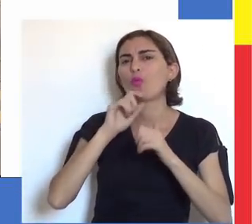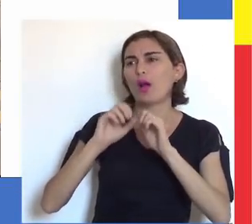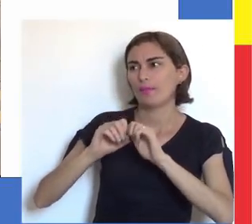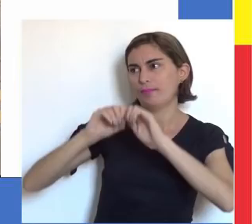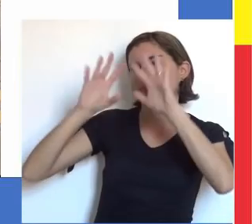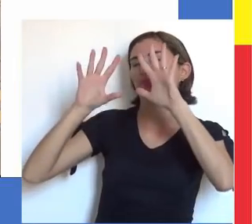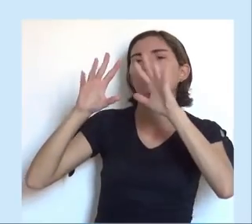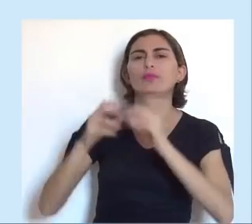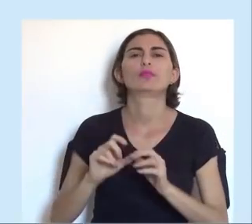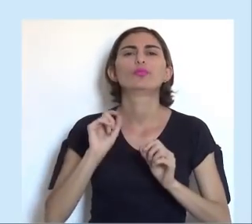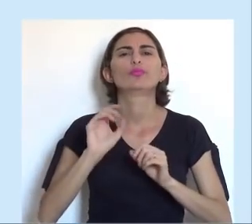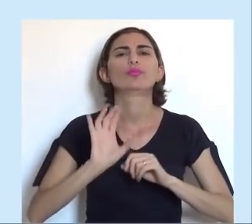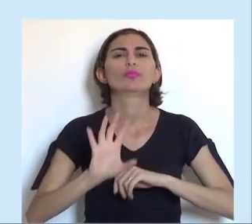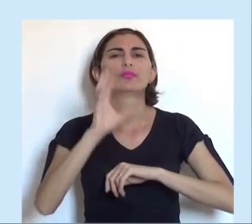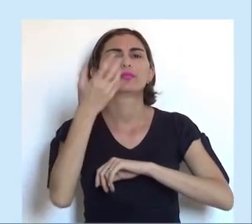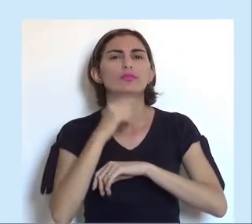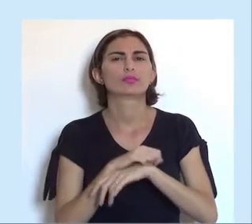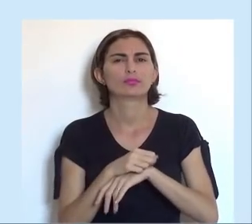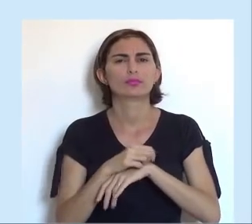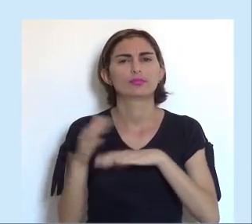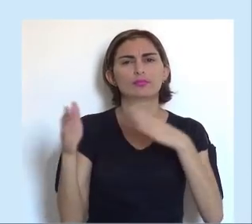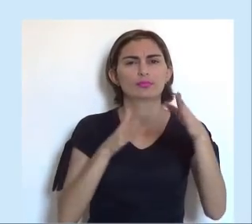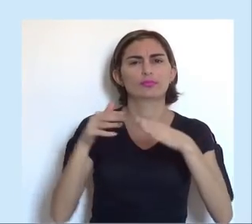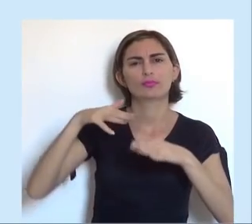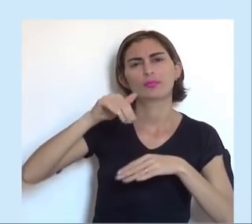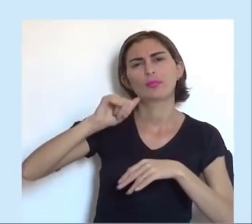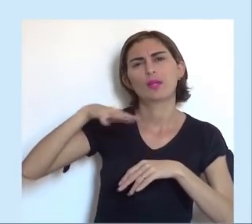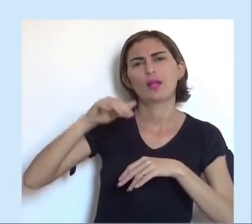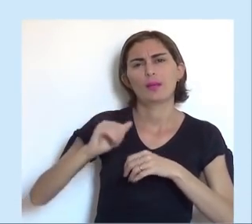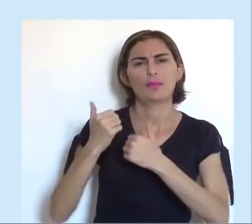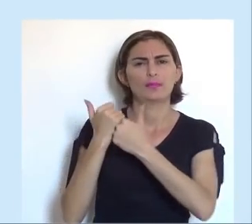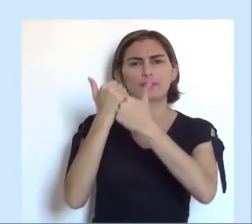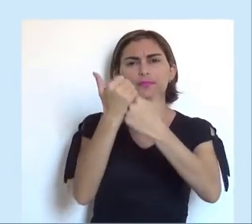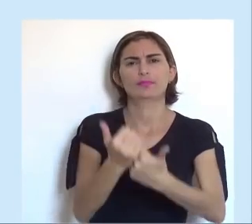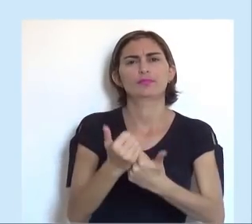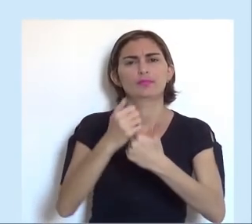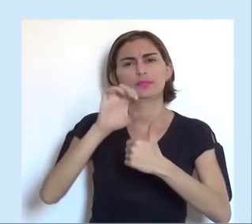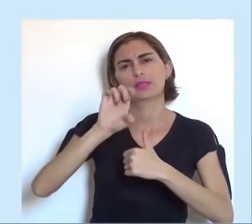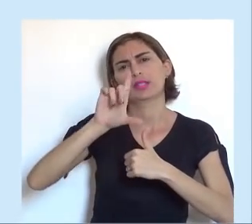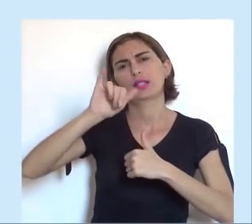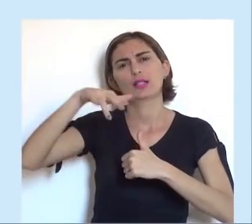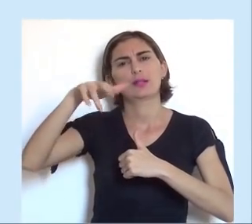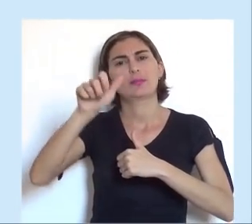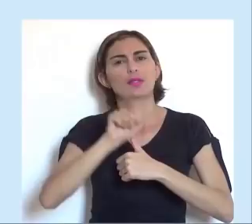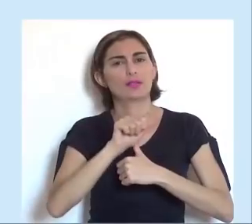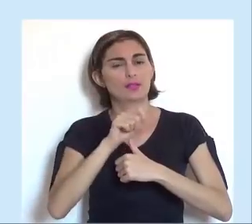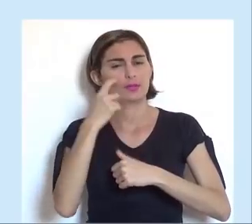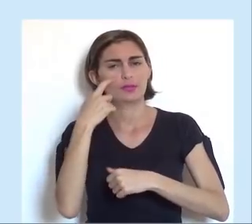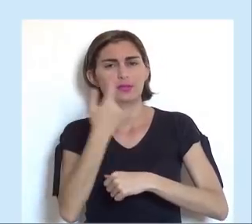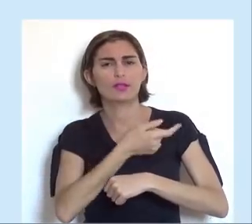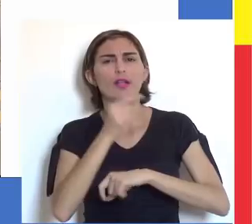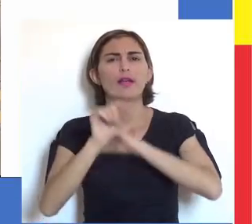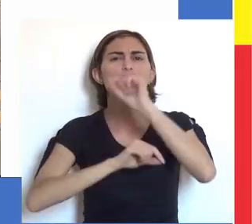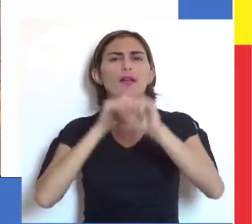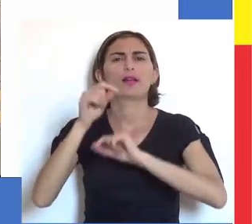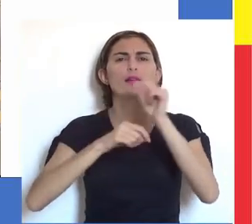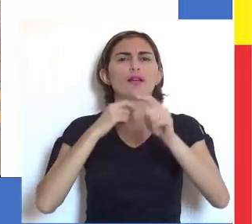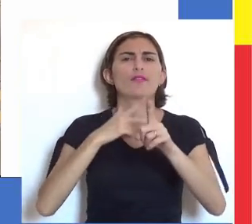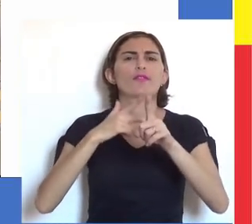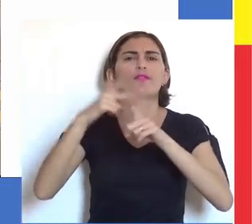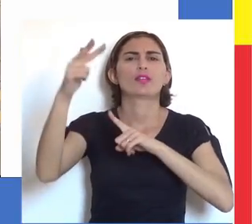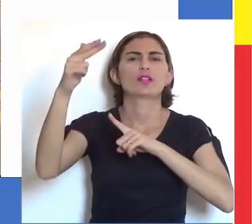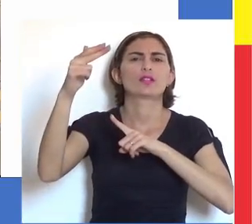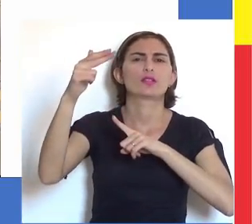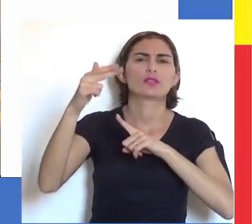fique ligado. O que acontece? Esse meme representa bem o que a gente chamaria de clímax. Olha aí, ó. Quem que será que